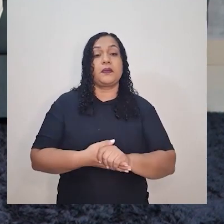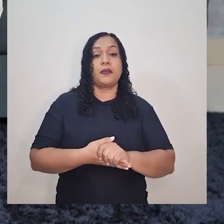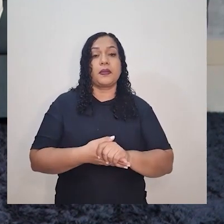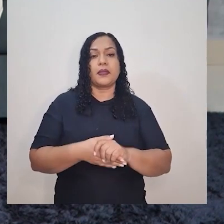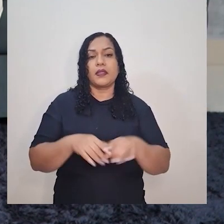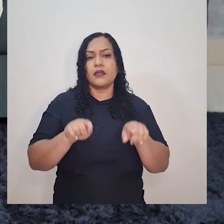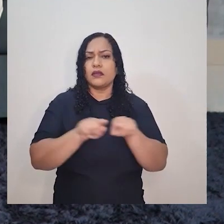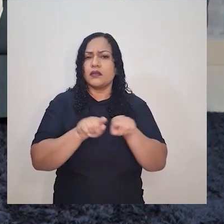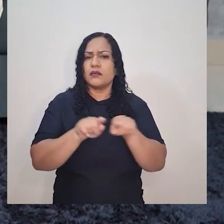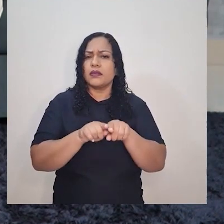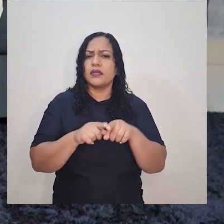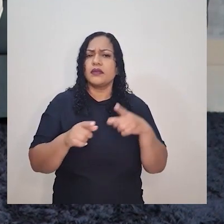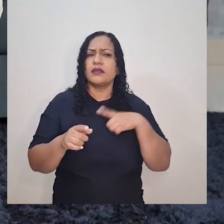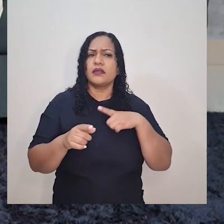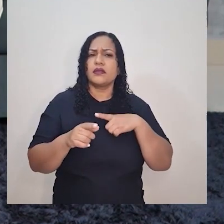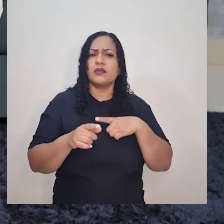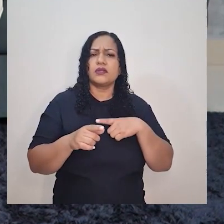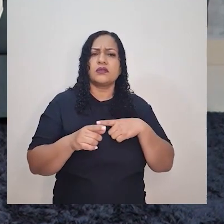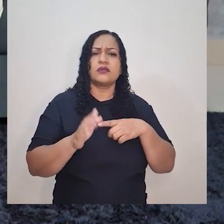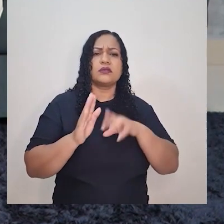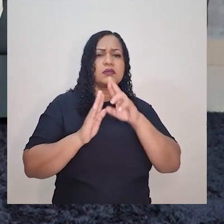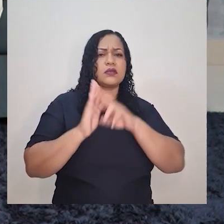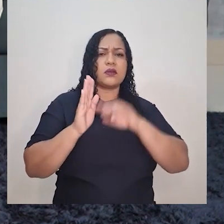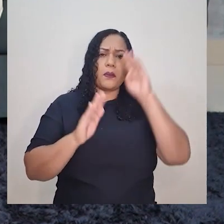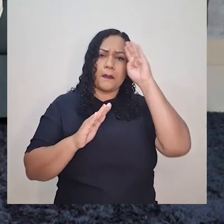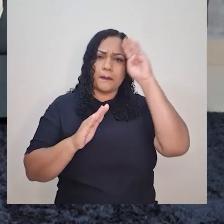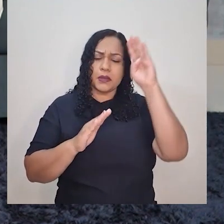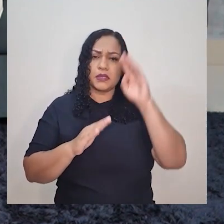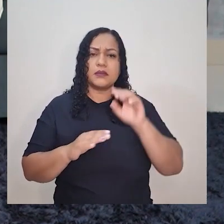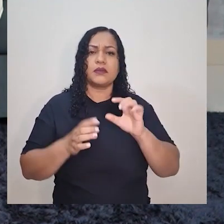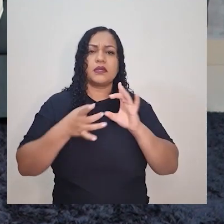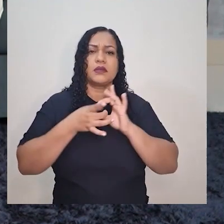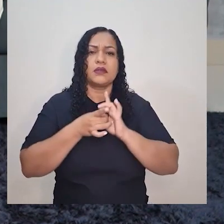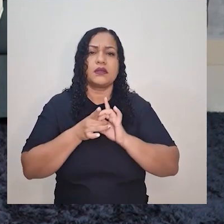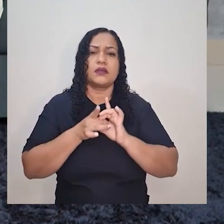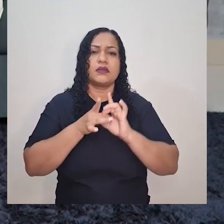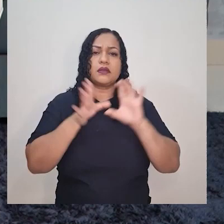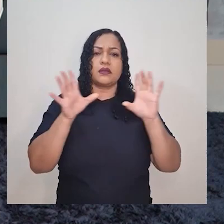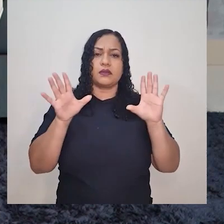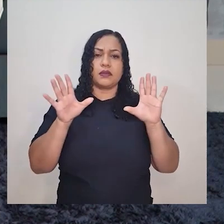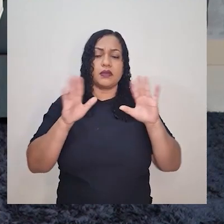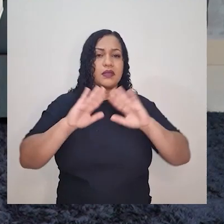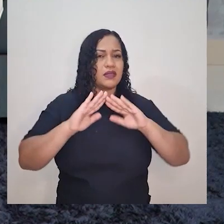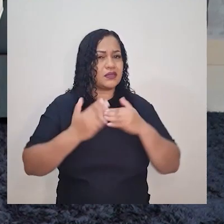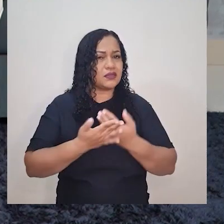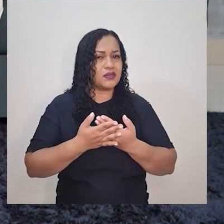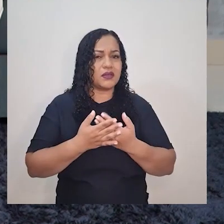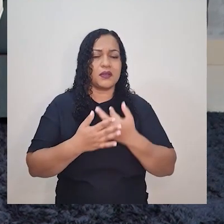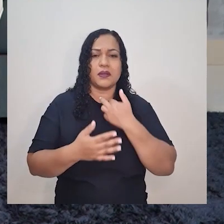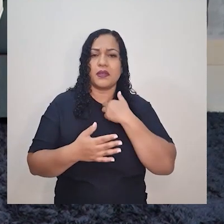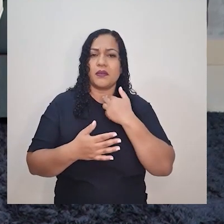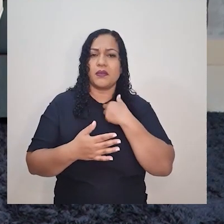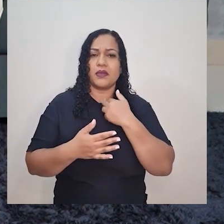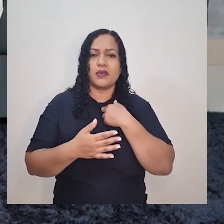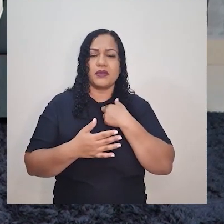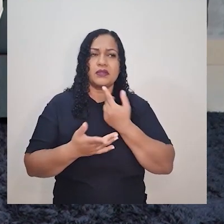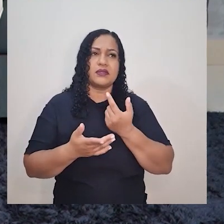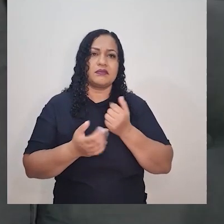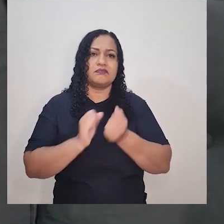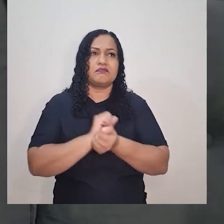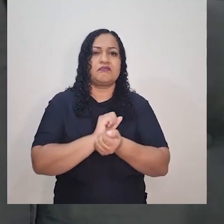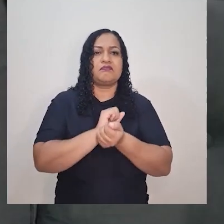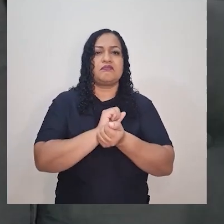princípios, nós temos o princípio de liberdade também, né? A escola ela não deve ser engessada em relação às suas